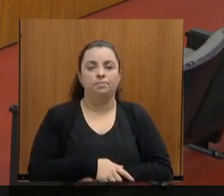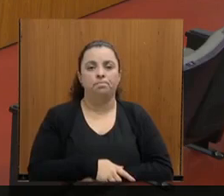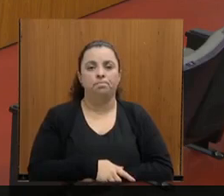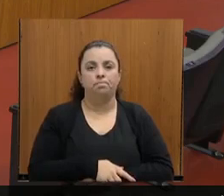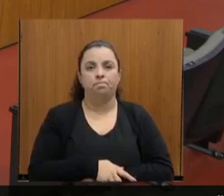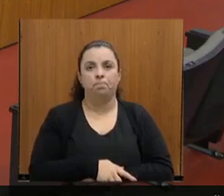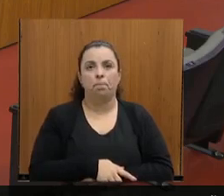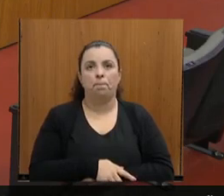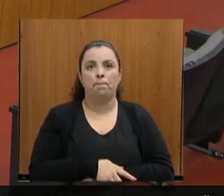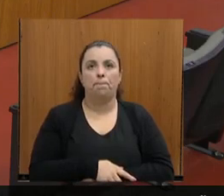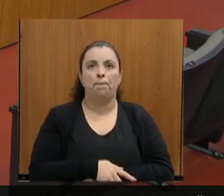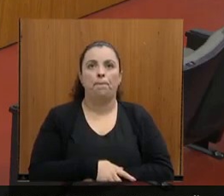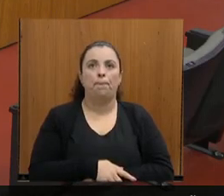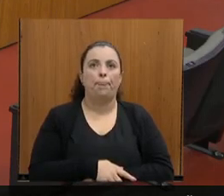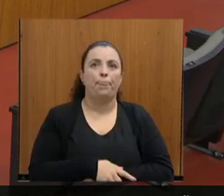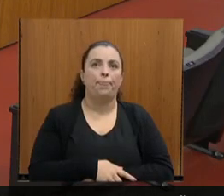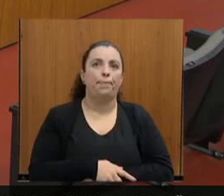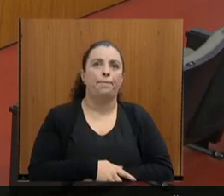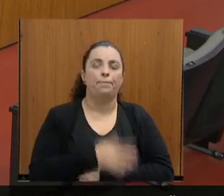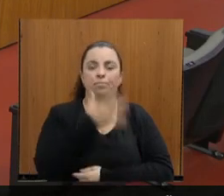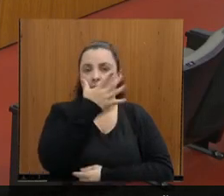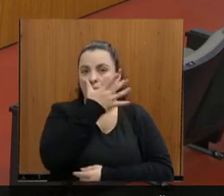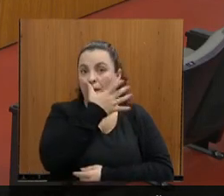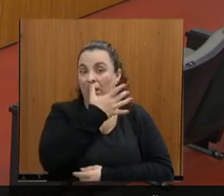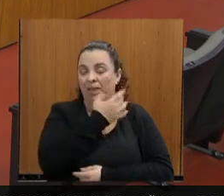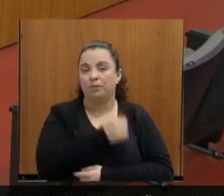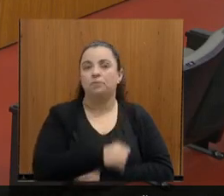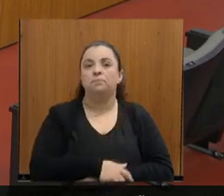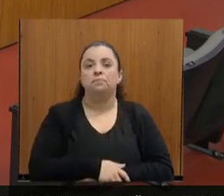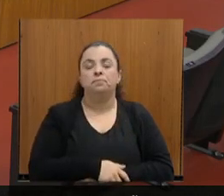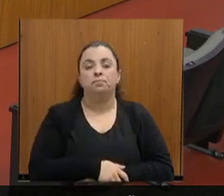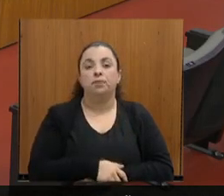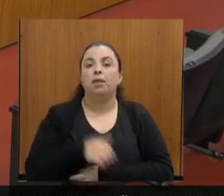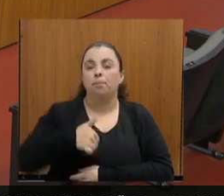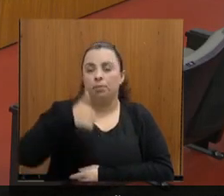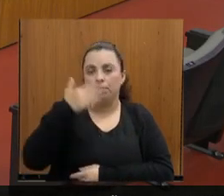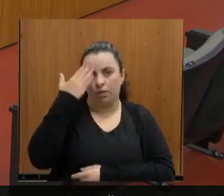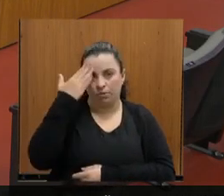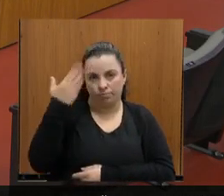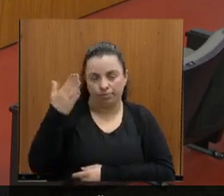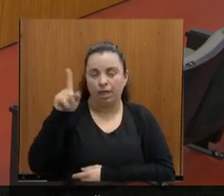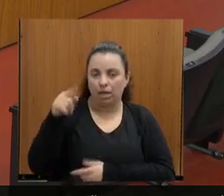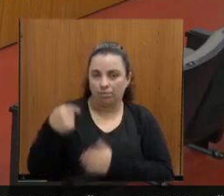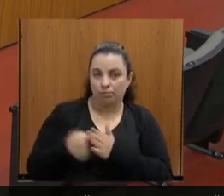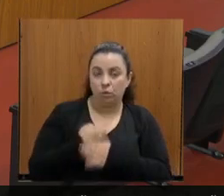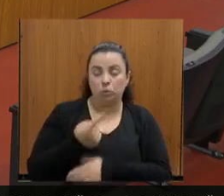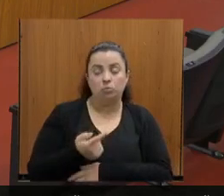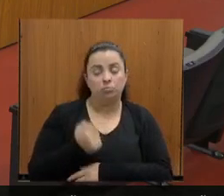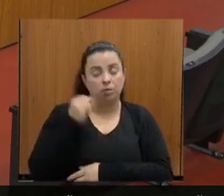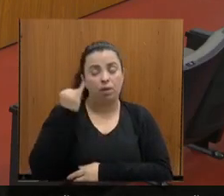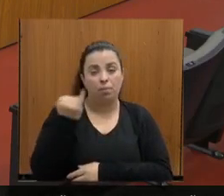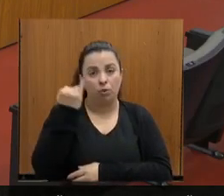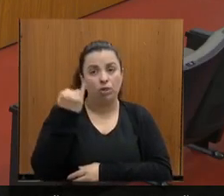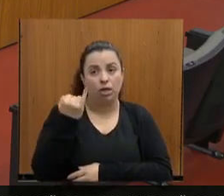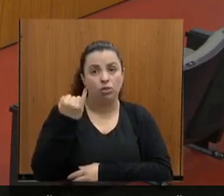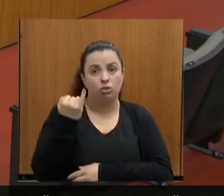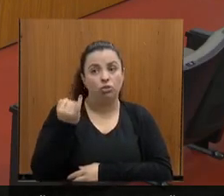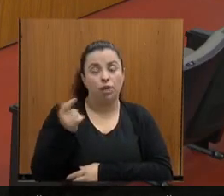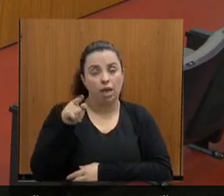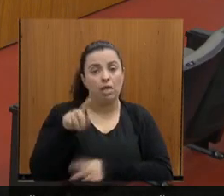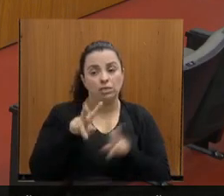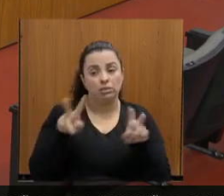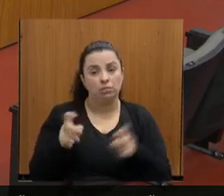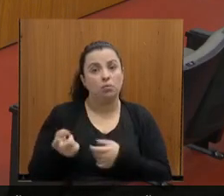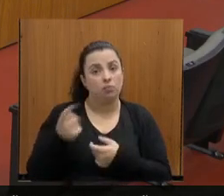para que ele possa falar Bom primeiramente agradecer a pergunta do deputado eu acho importante a gente voltar esse assunto